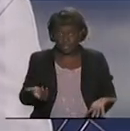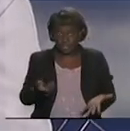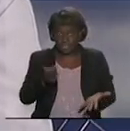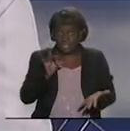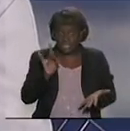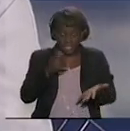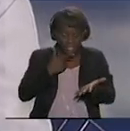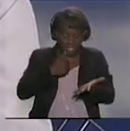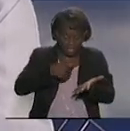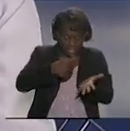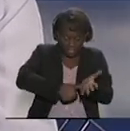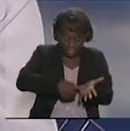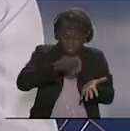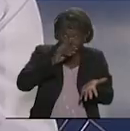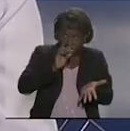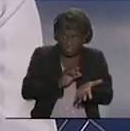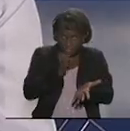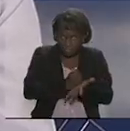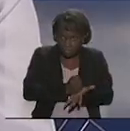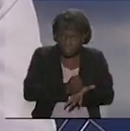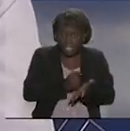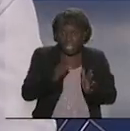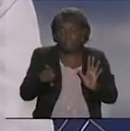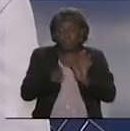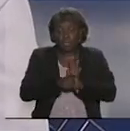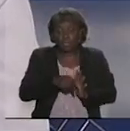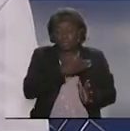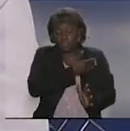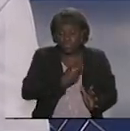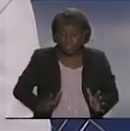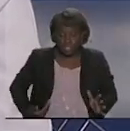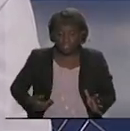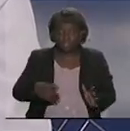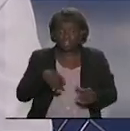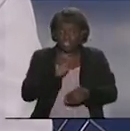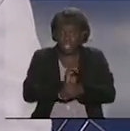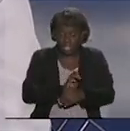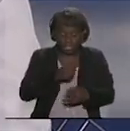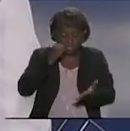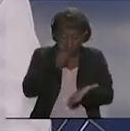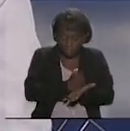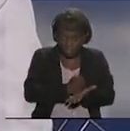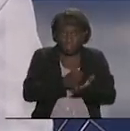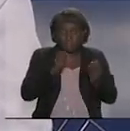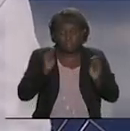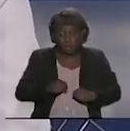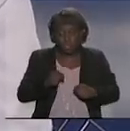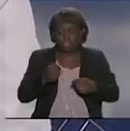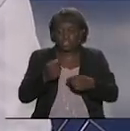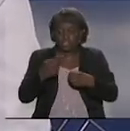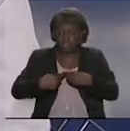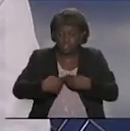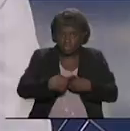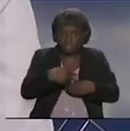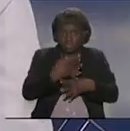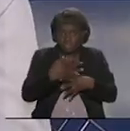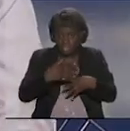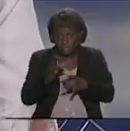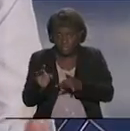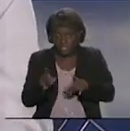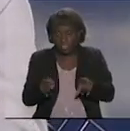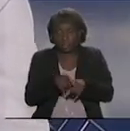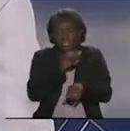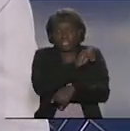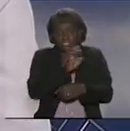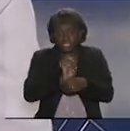casos, ele precisa de um selo mais acima, que seria o selo de inspeção estadual. Isso permite tanto ele comercializar dentro do município como